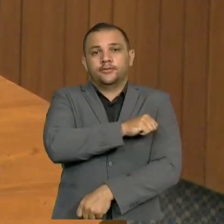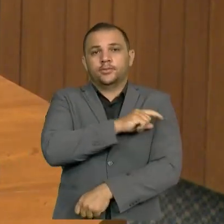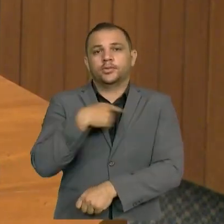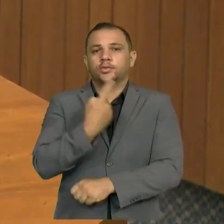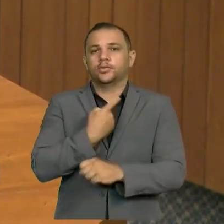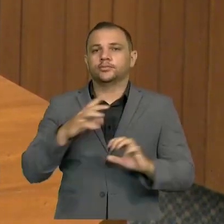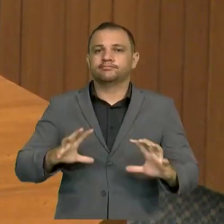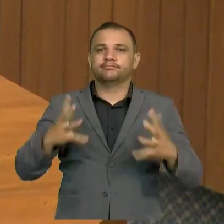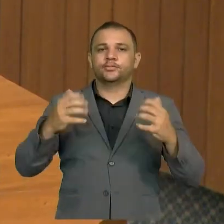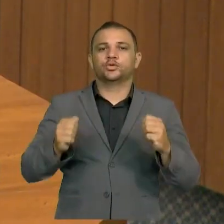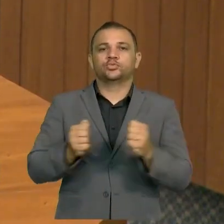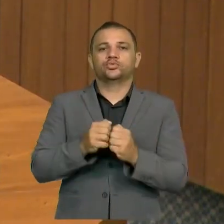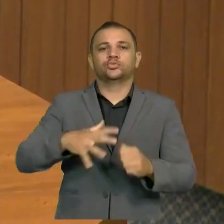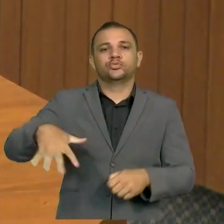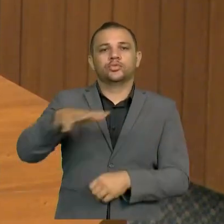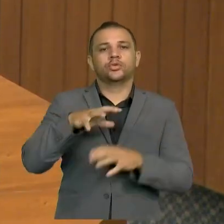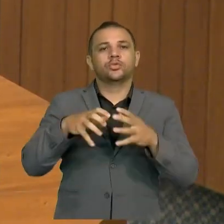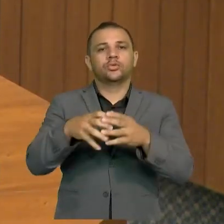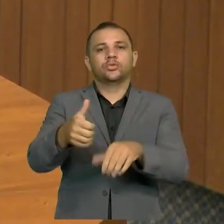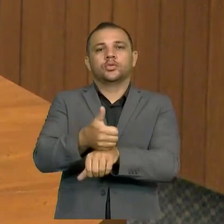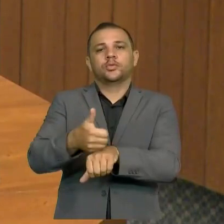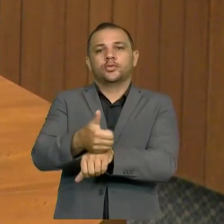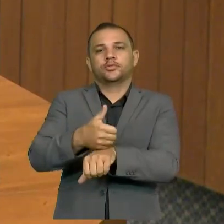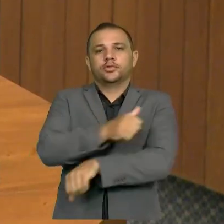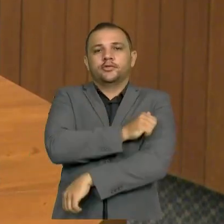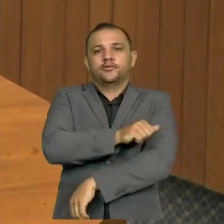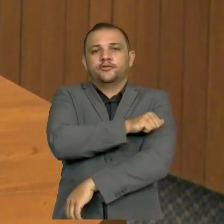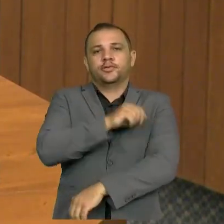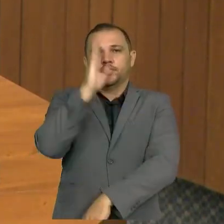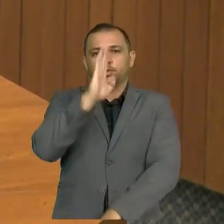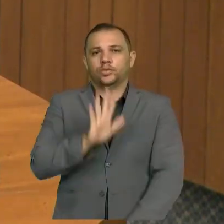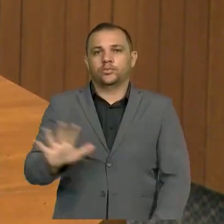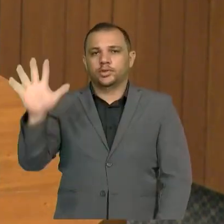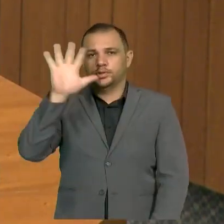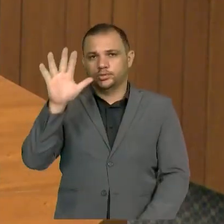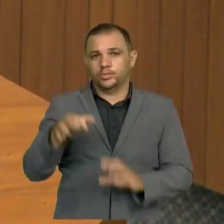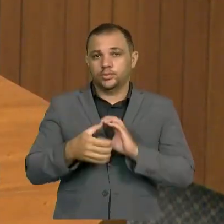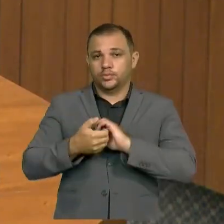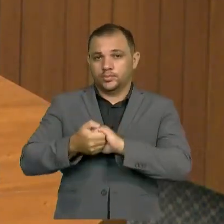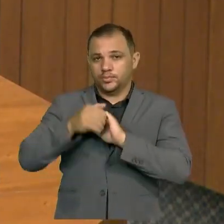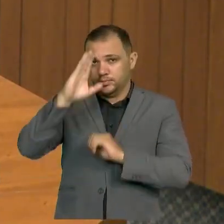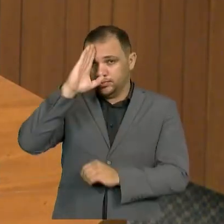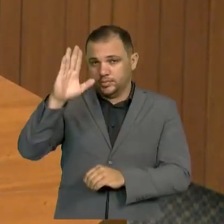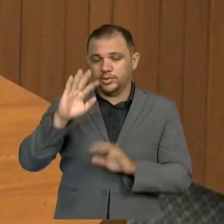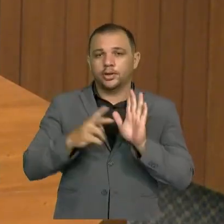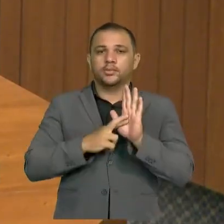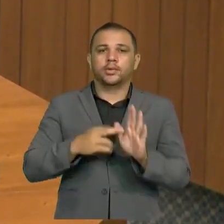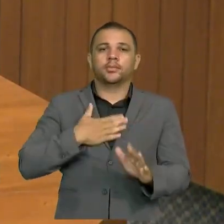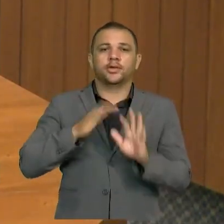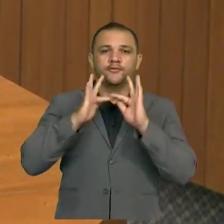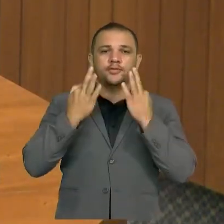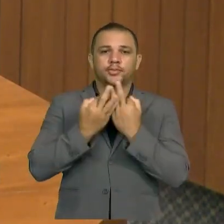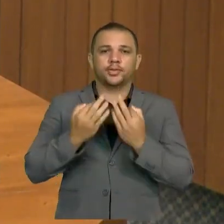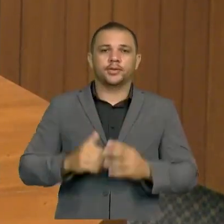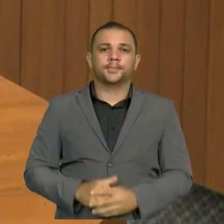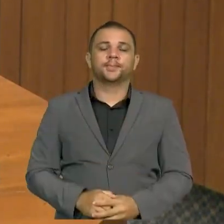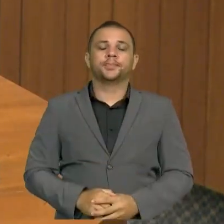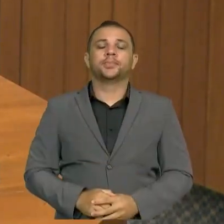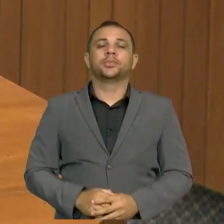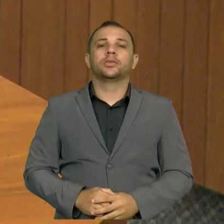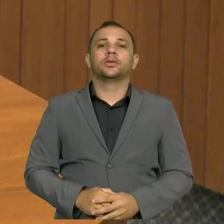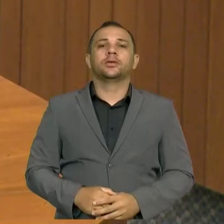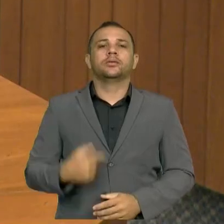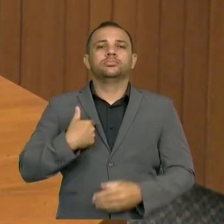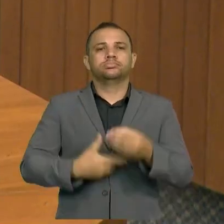toda a categoria em todo o Brasil. Cumprimento de maneira muito especial em nome da minha família. Senhora Presidente, corroboro com a